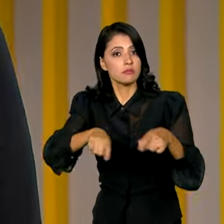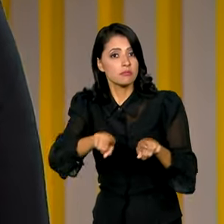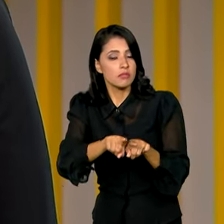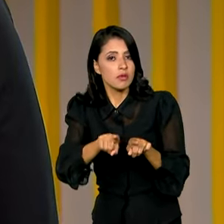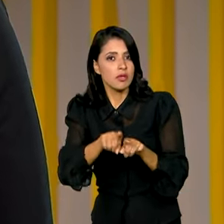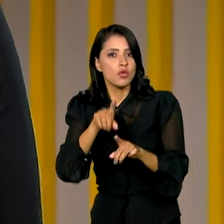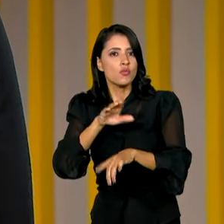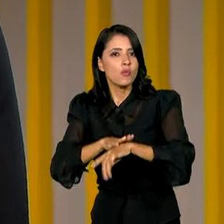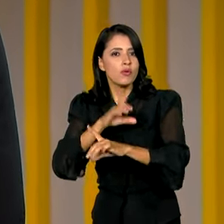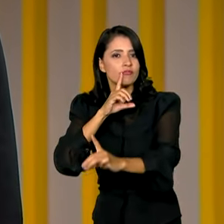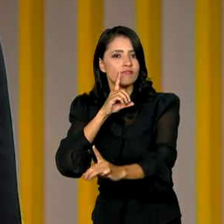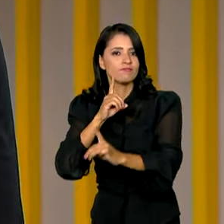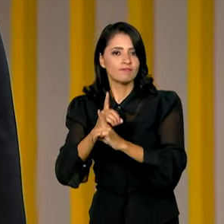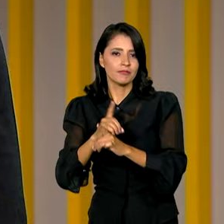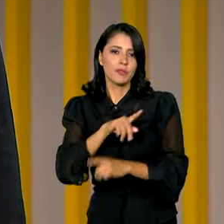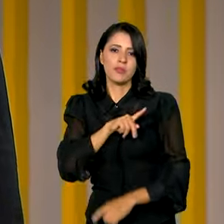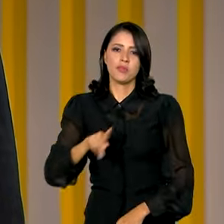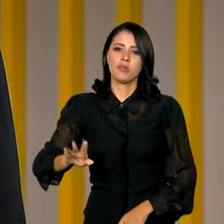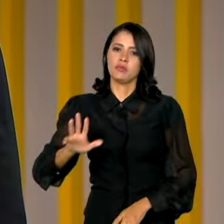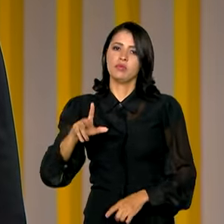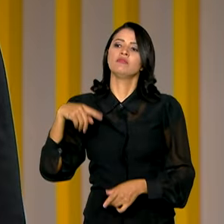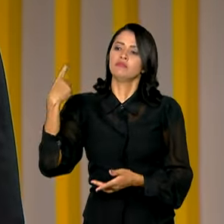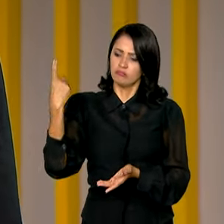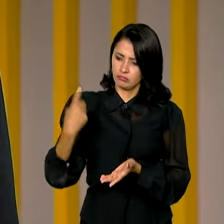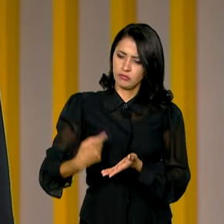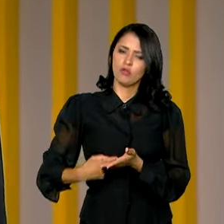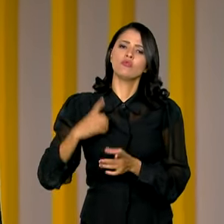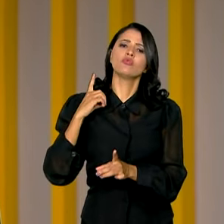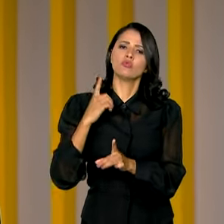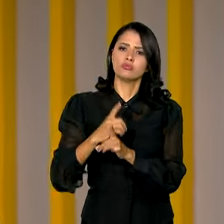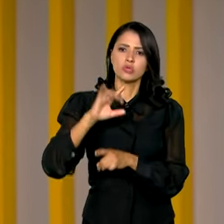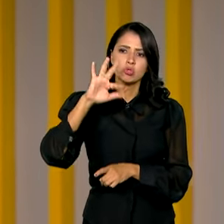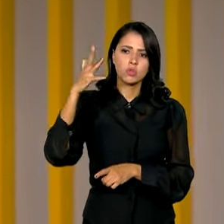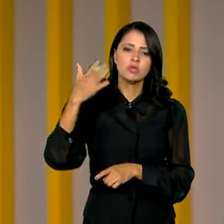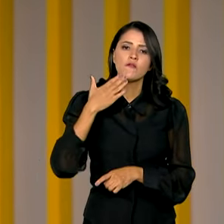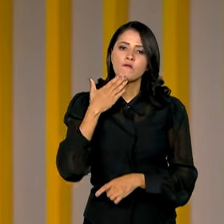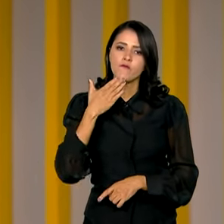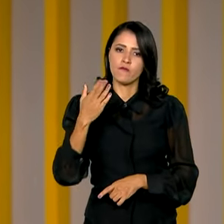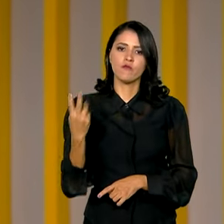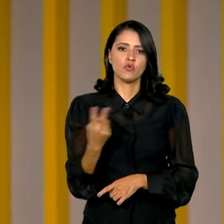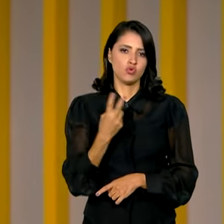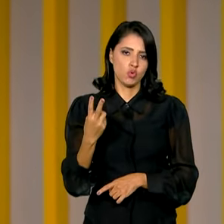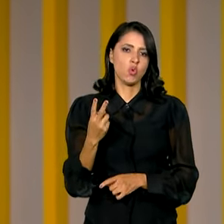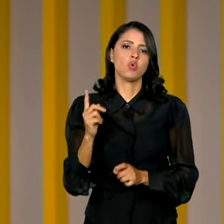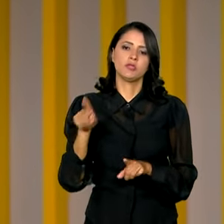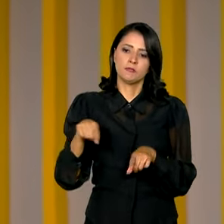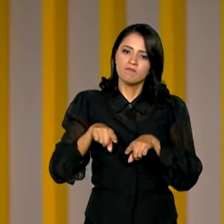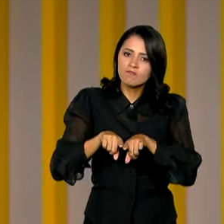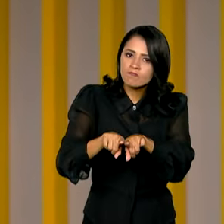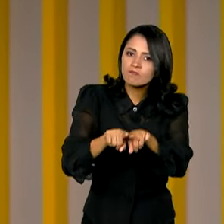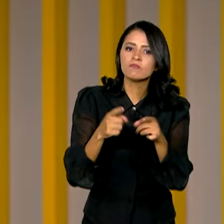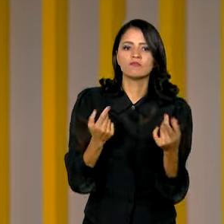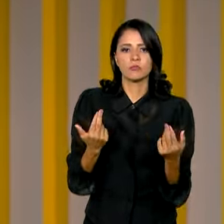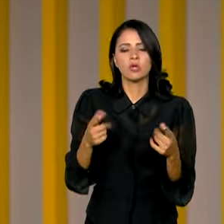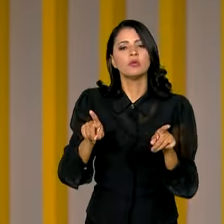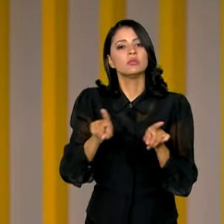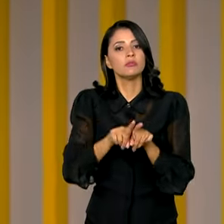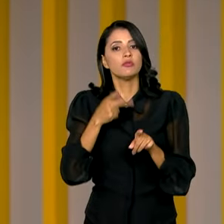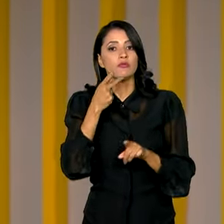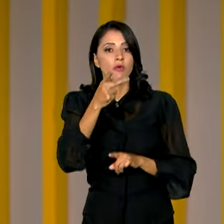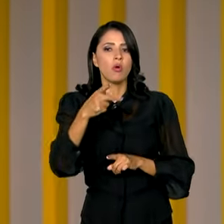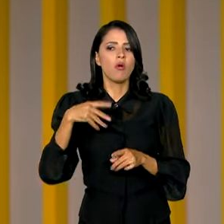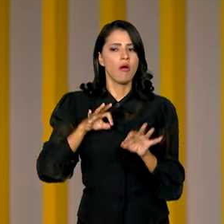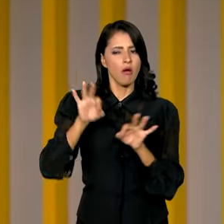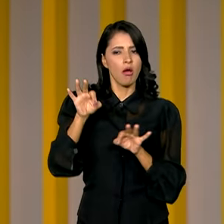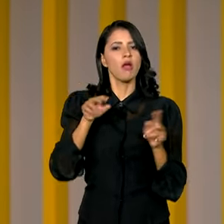o encontro, o presidente Lula se comprometeu em achar uma solução favorável aos dois países e afirmou que planeja visitar